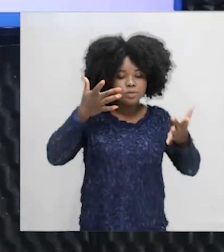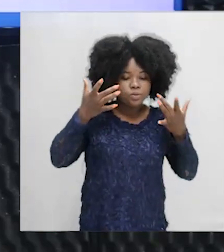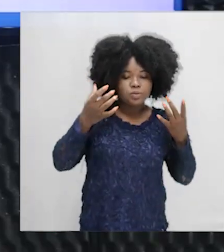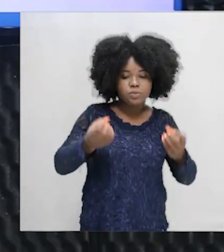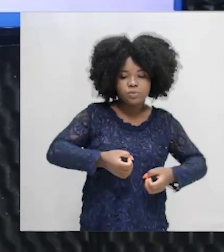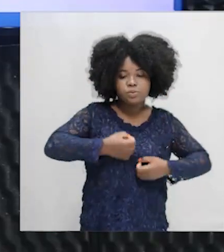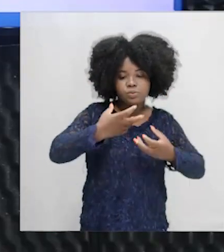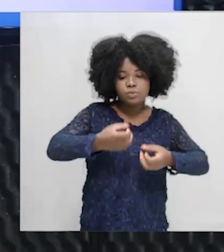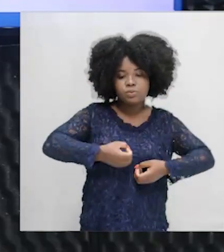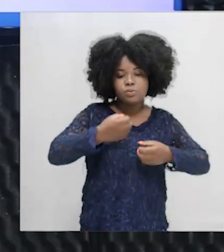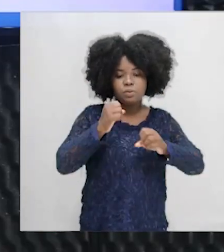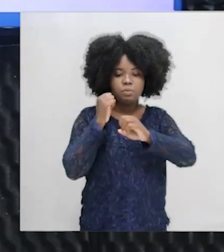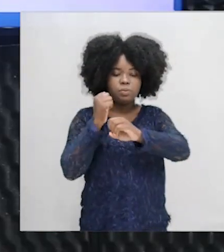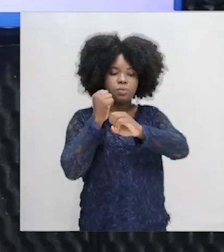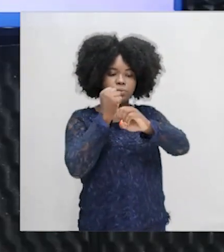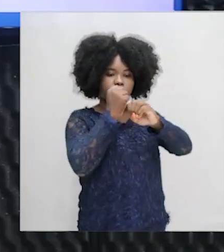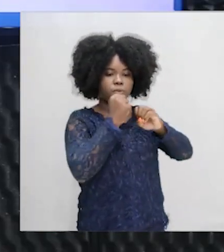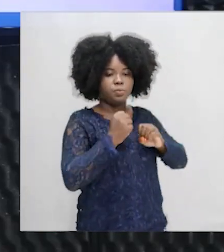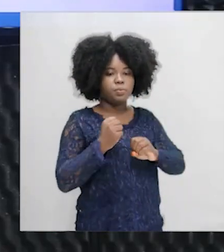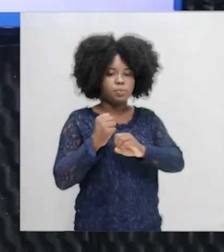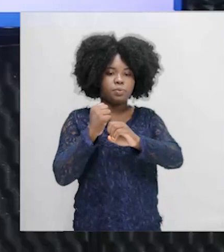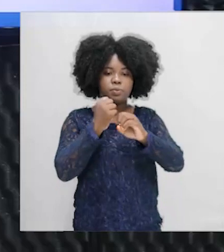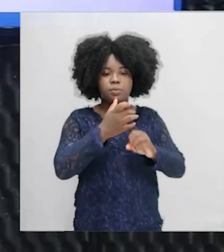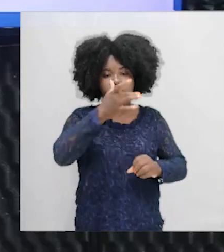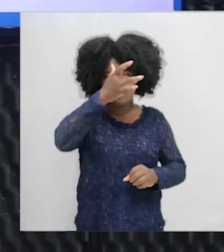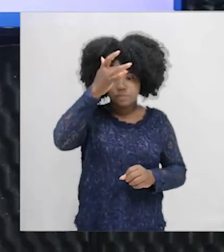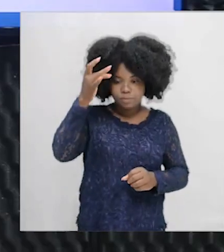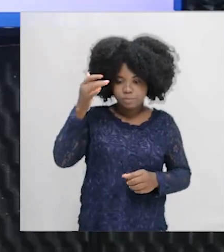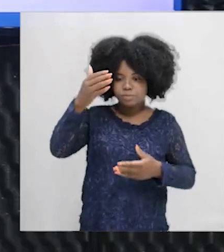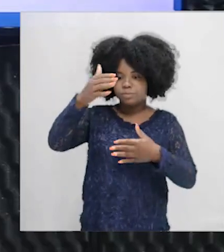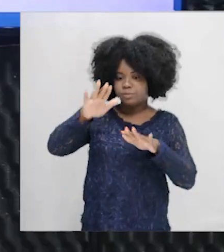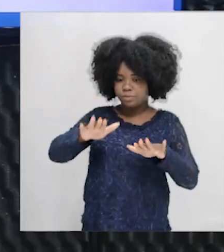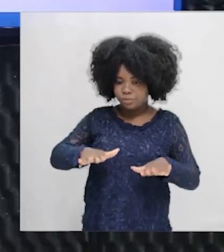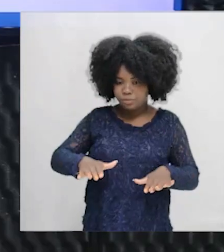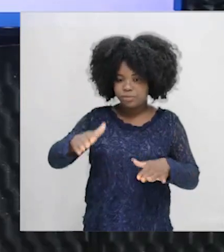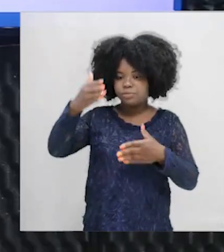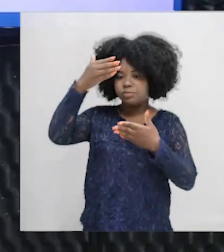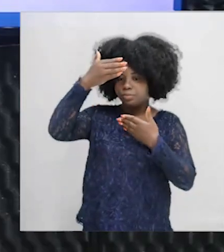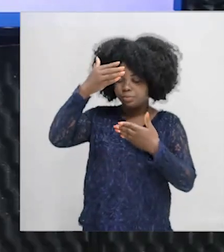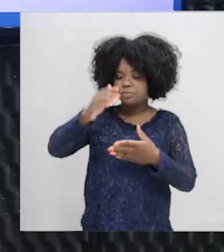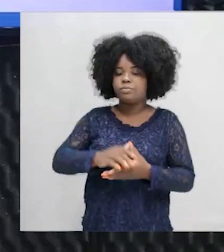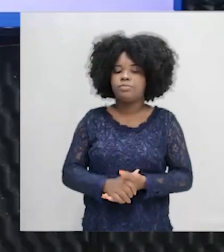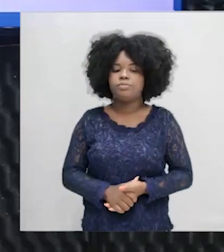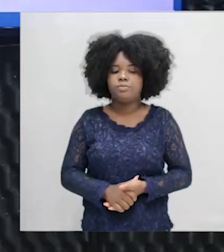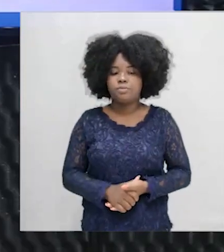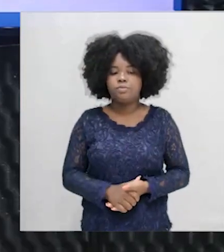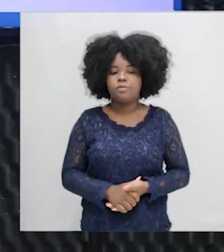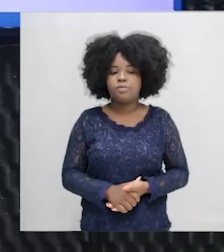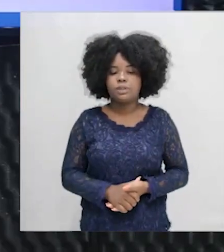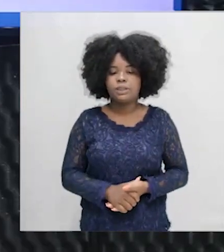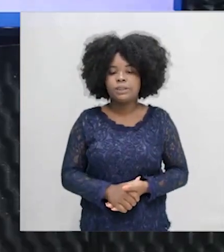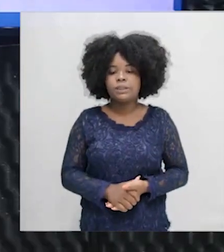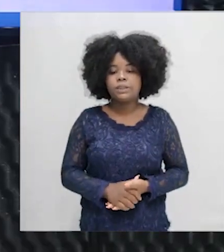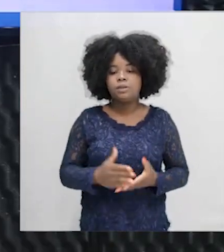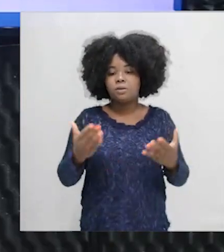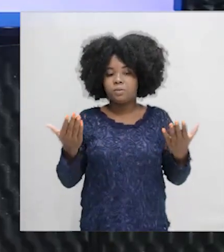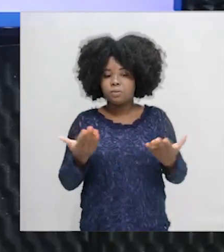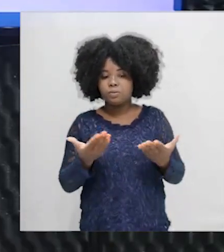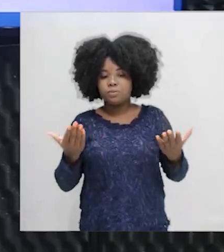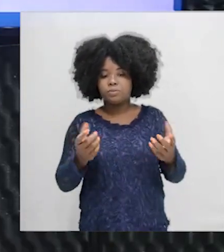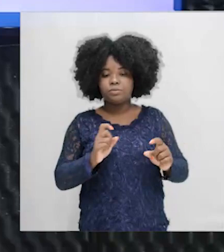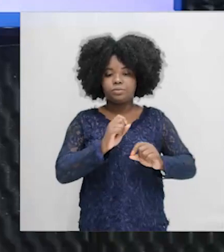arte para pessoas que são muçulmanas e consomem com características afins. Então, o nosso leque atualmente é um pouco